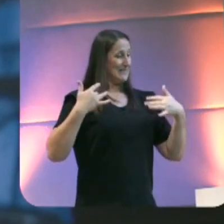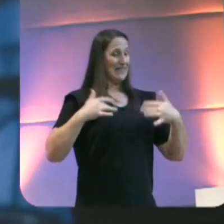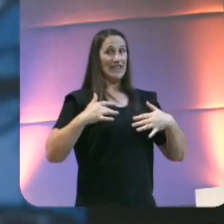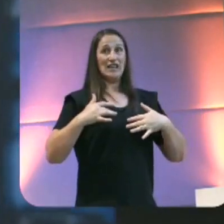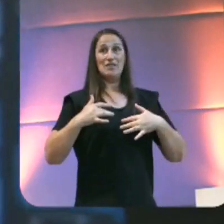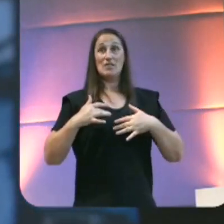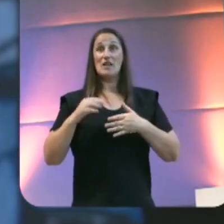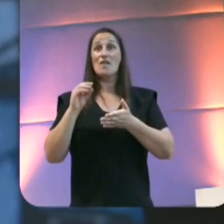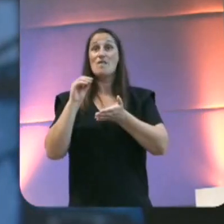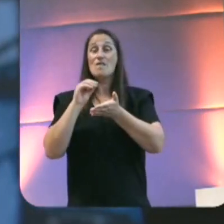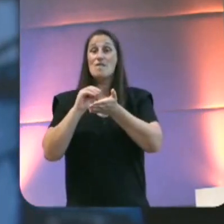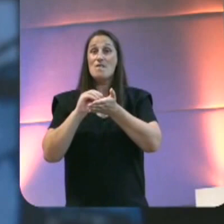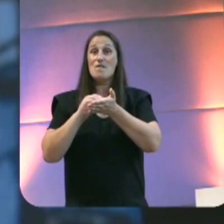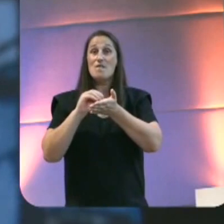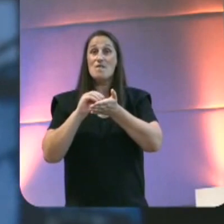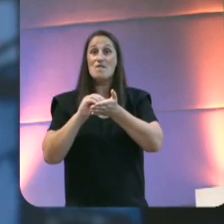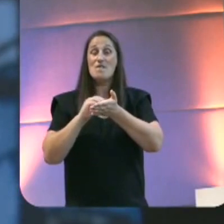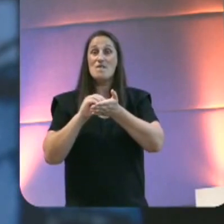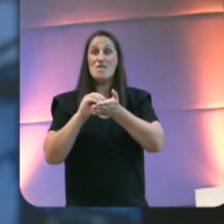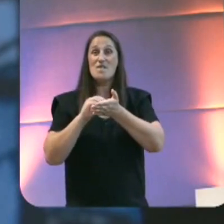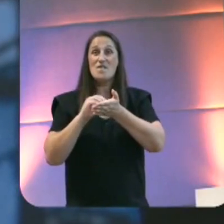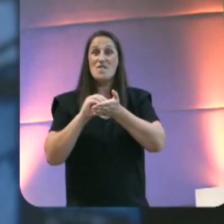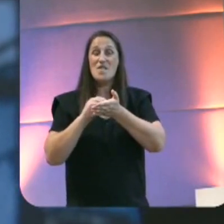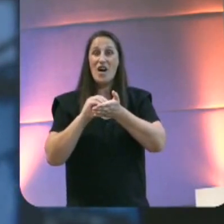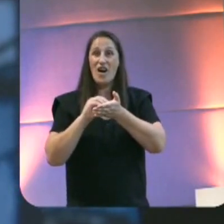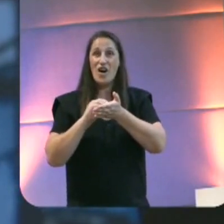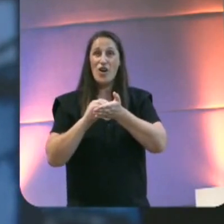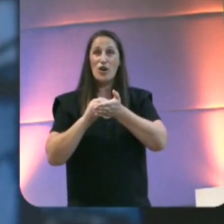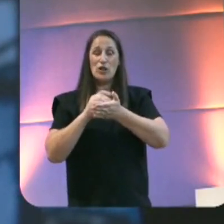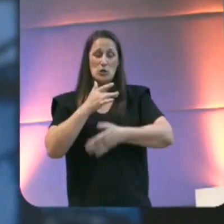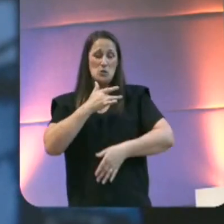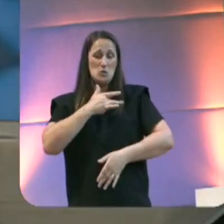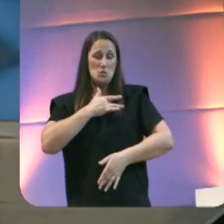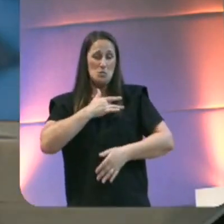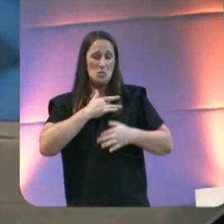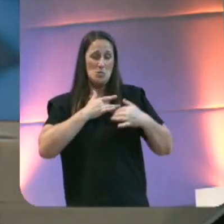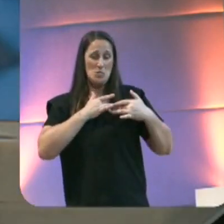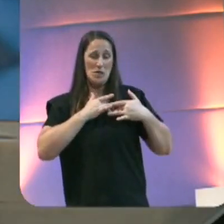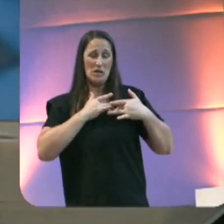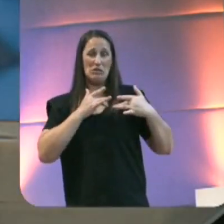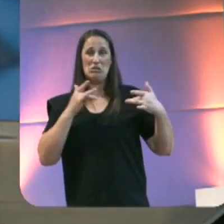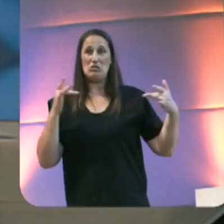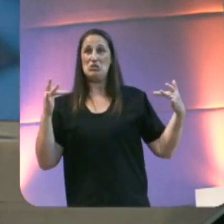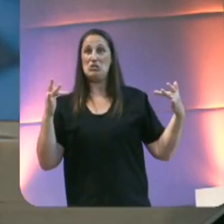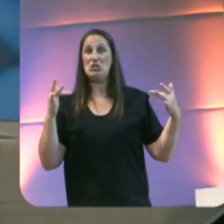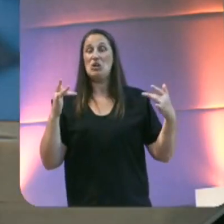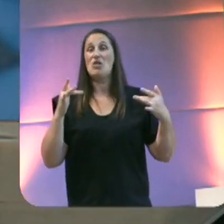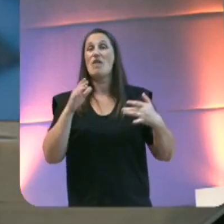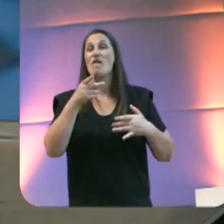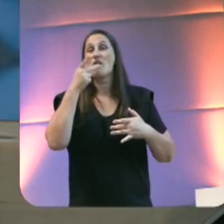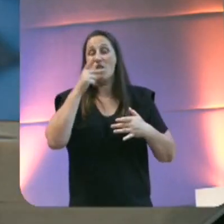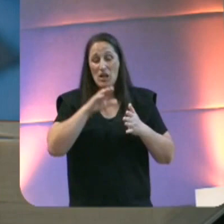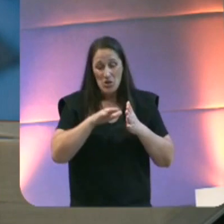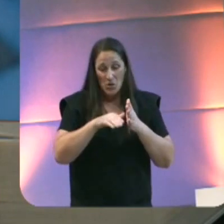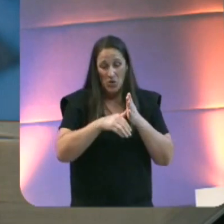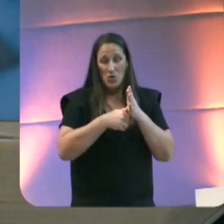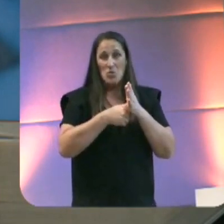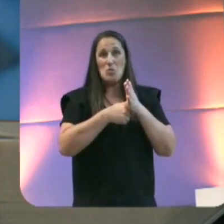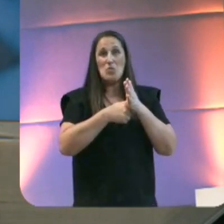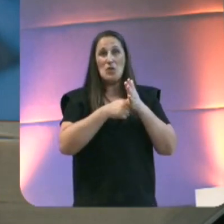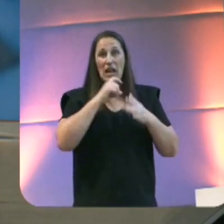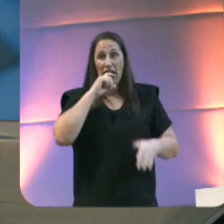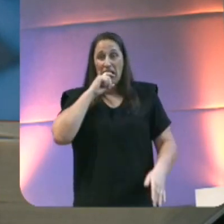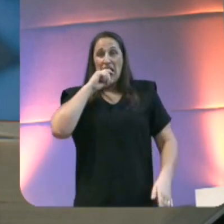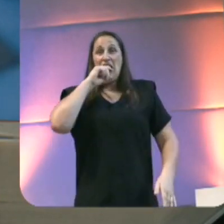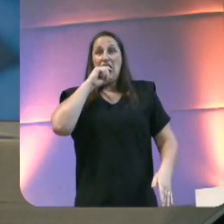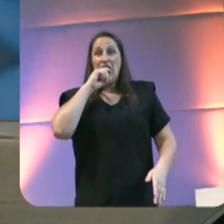falta de liberalidade, ele fala de falta de compaixão para com as pessoas, ele está falando de egoísmo que